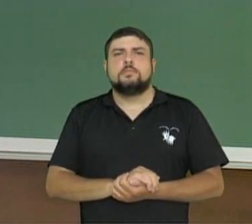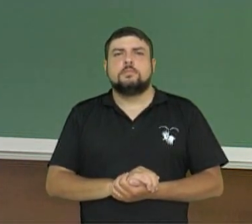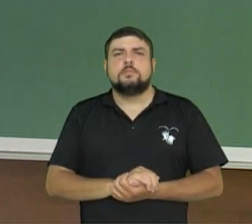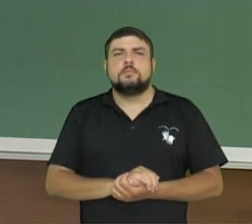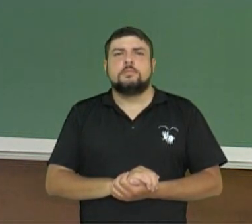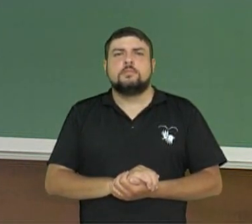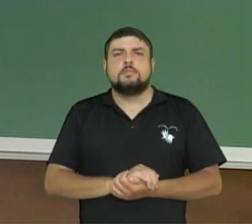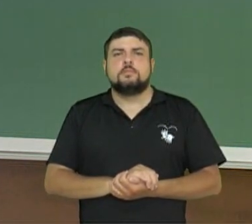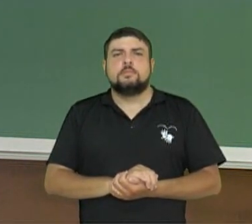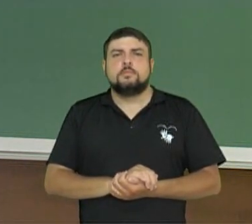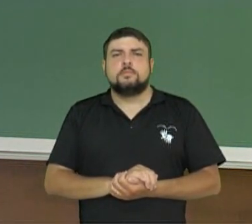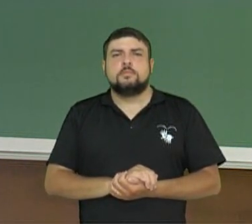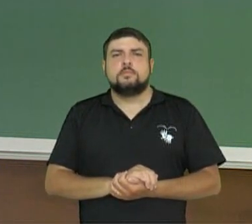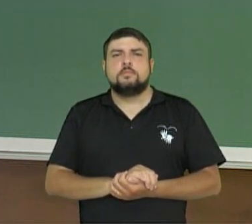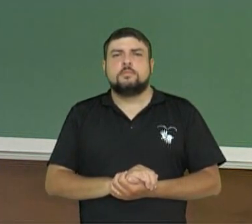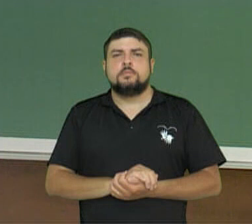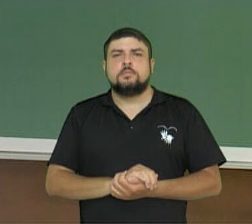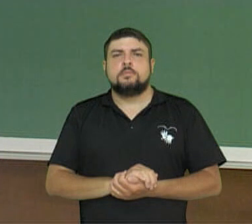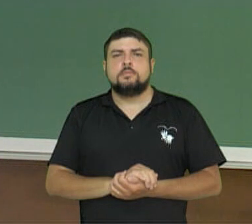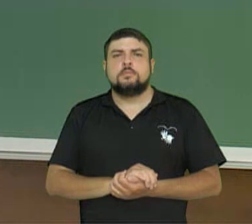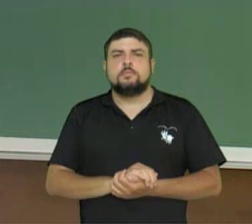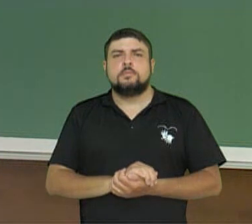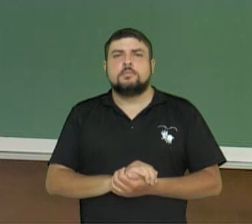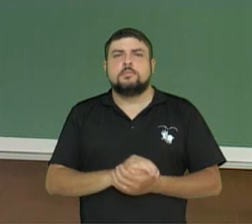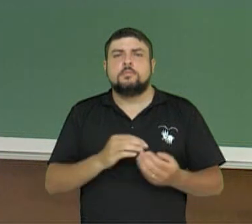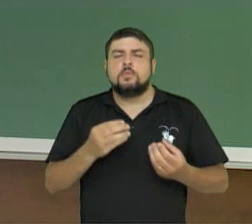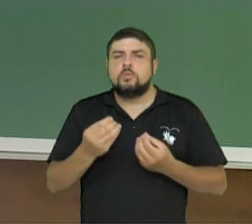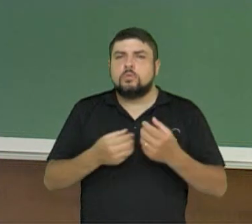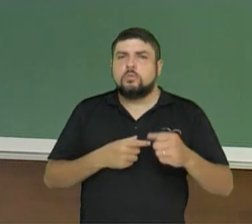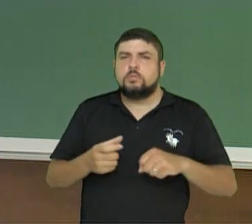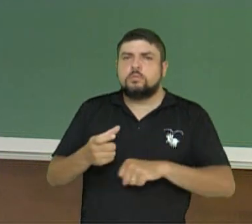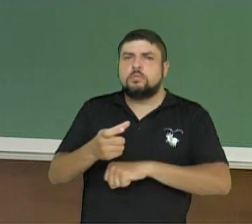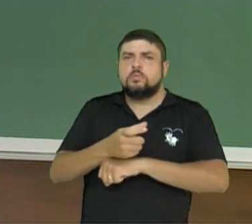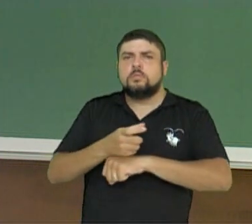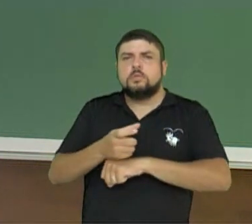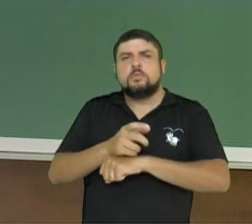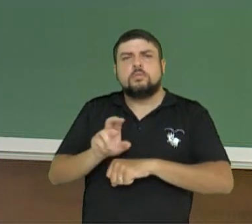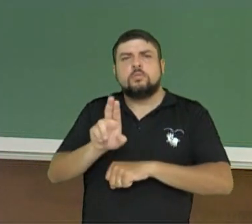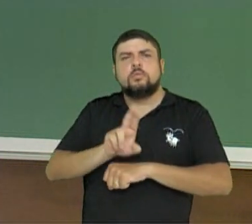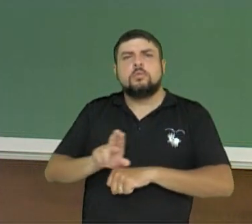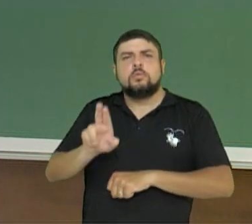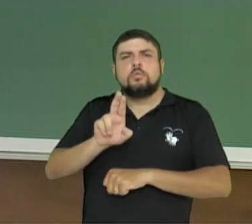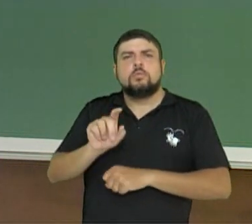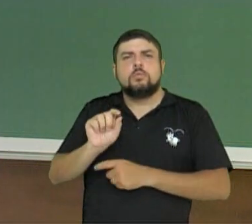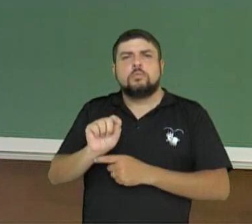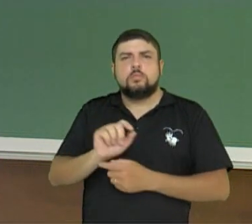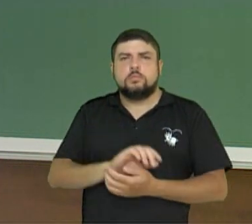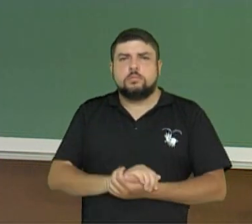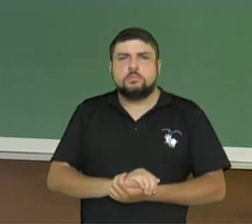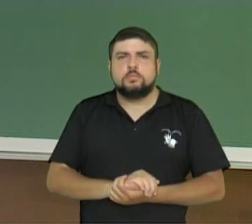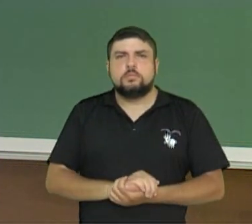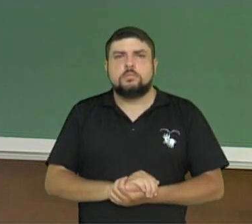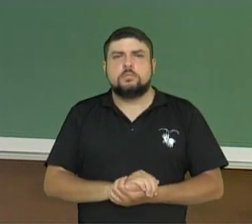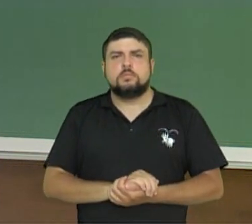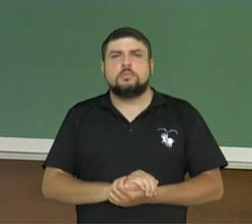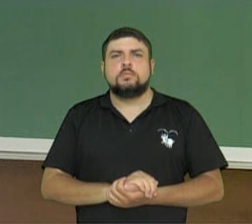que intenção os adjetivos são usados? São usados para qualificar o